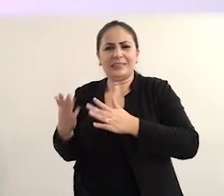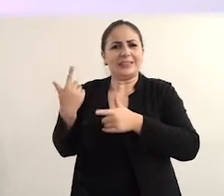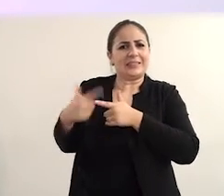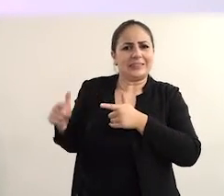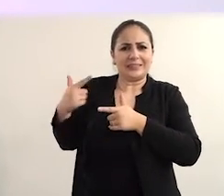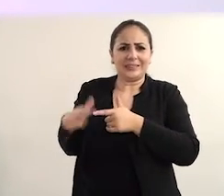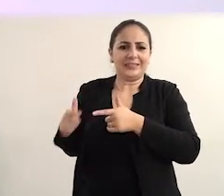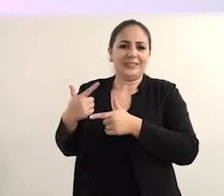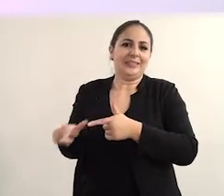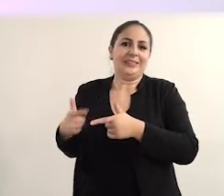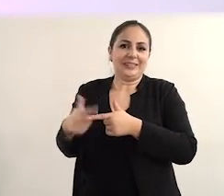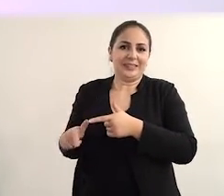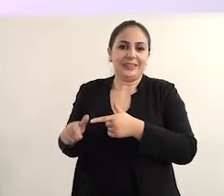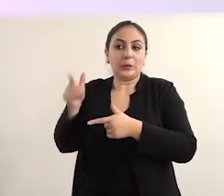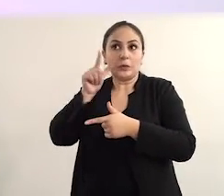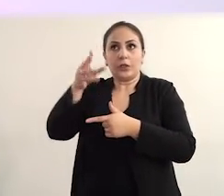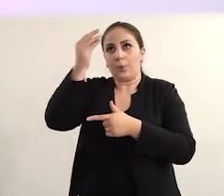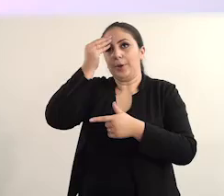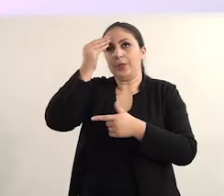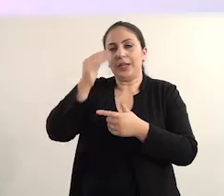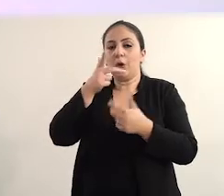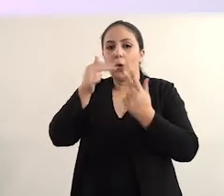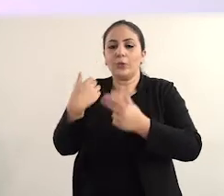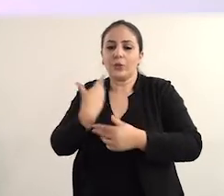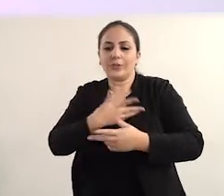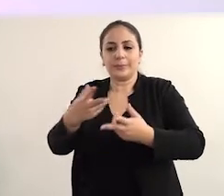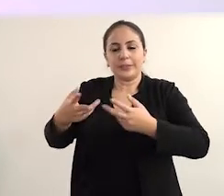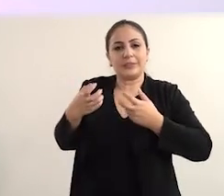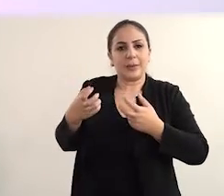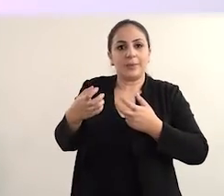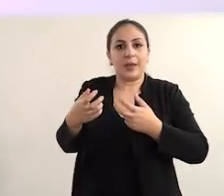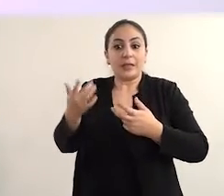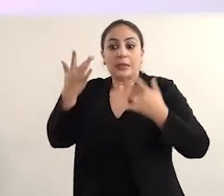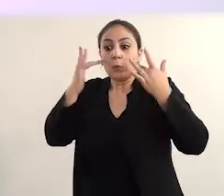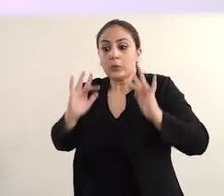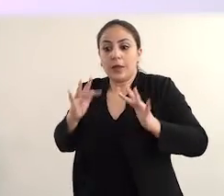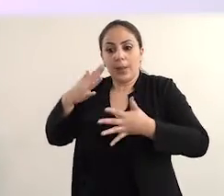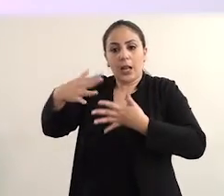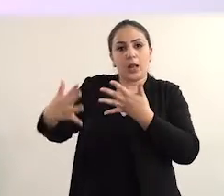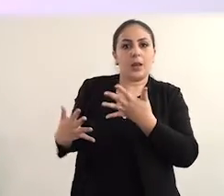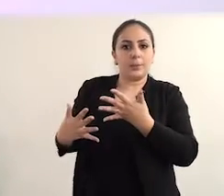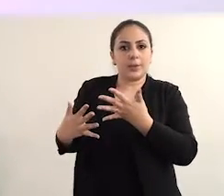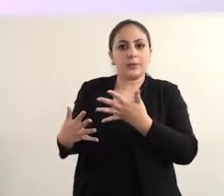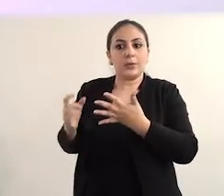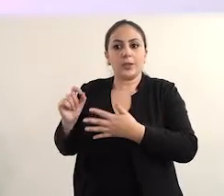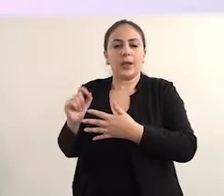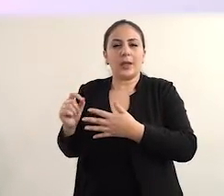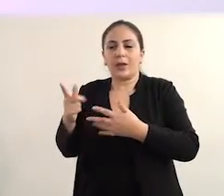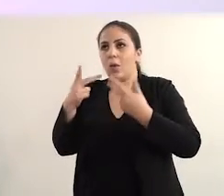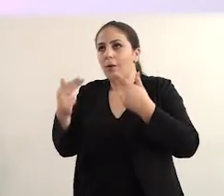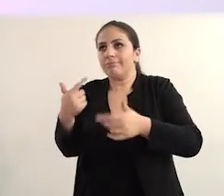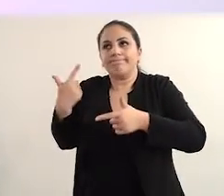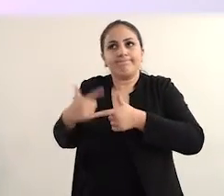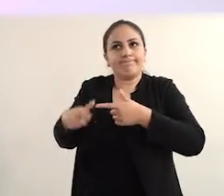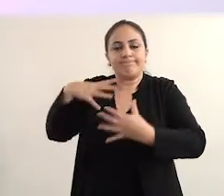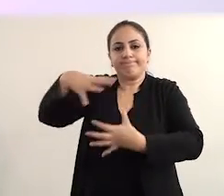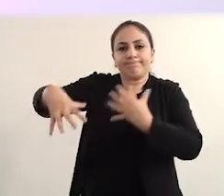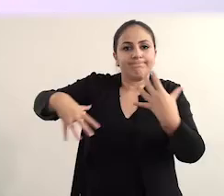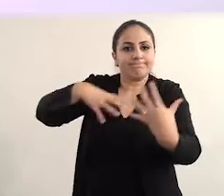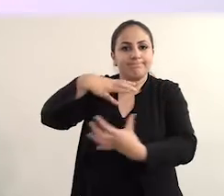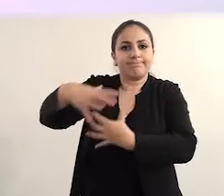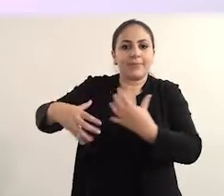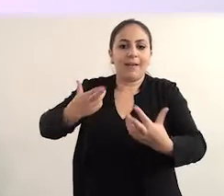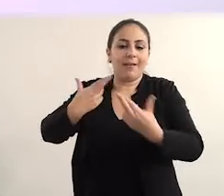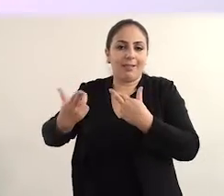problemas assim de compreensão, que a gente vê lá, por não saber Libras, acaba criando uma grande polêmica ali